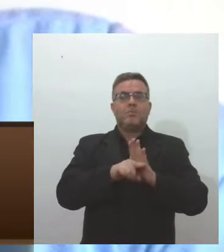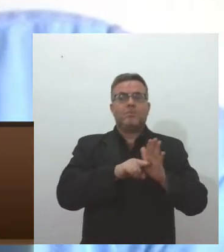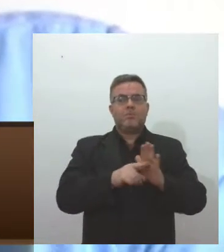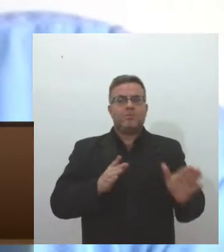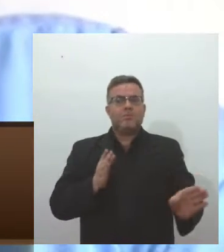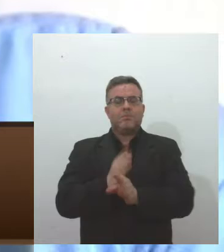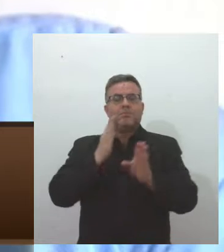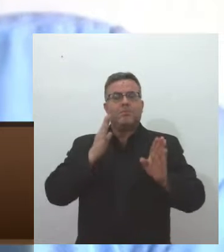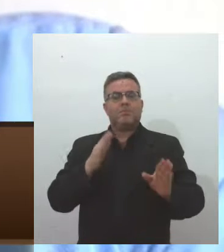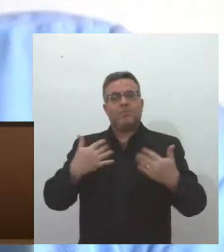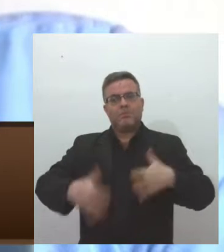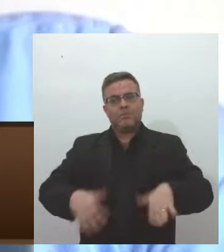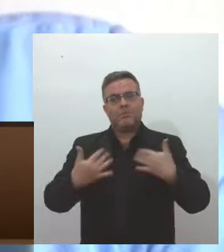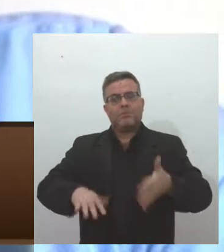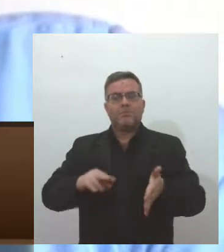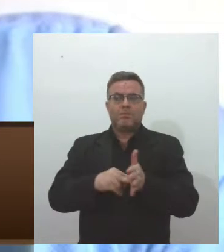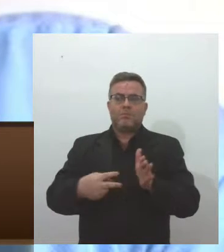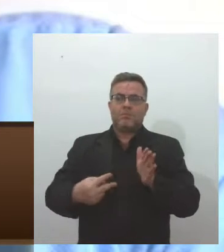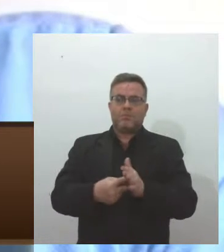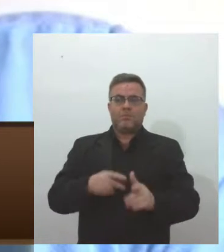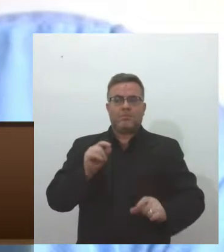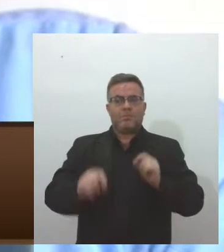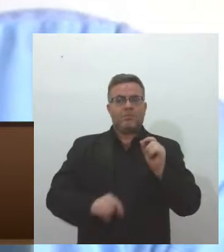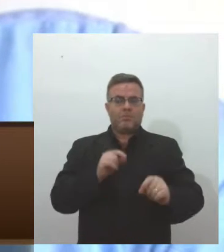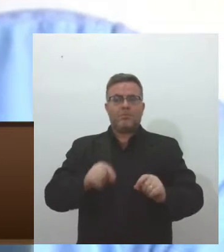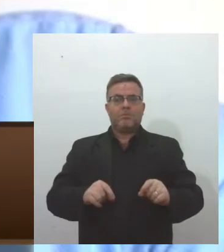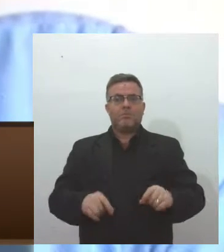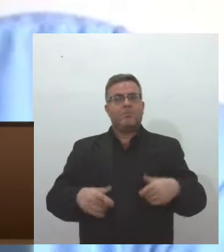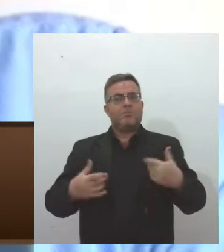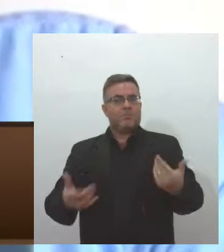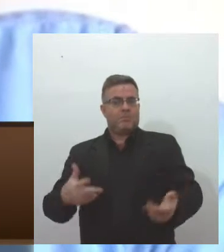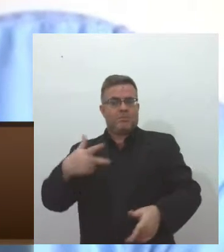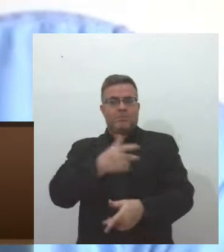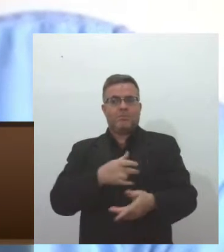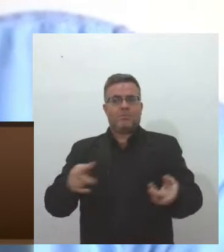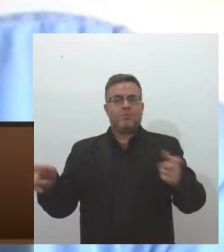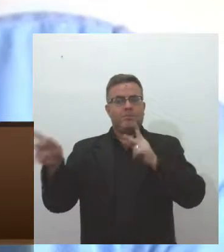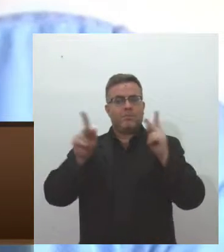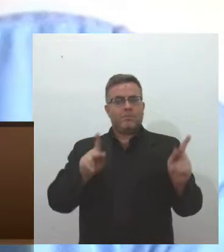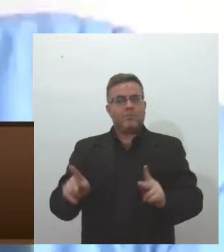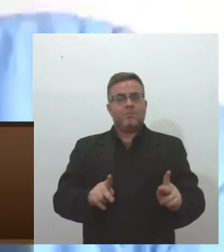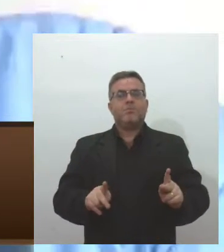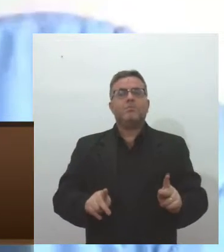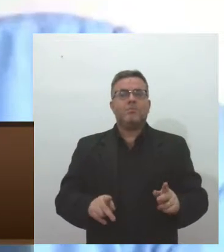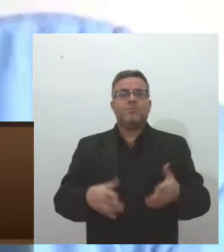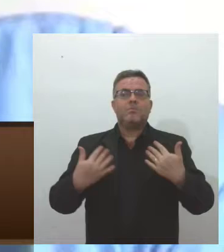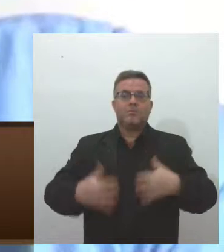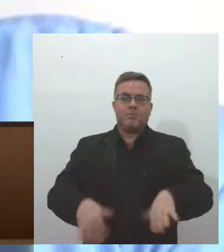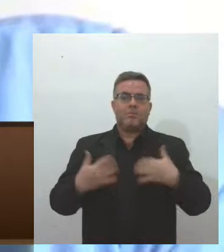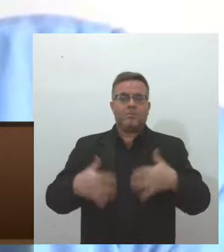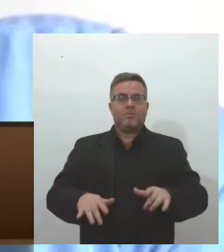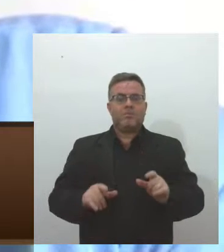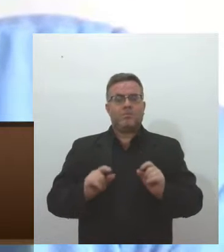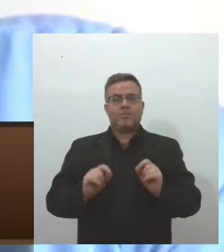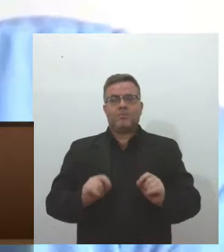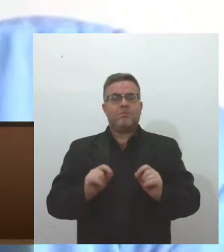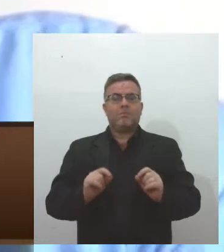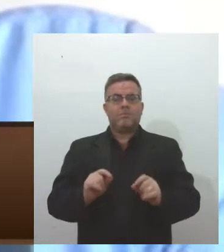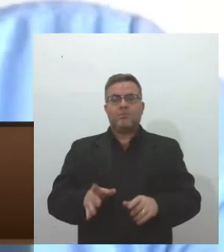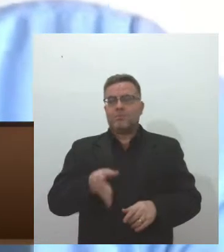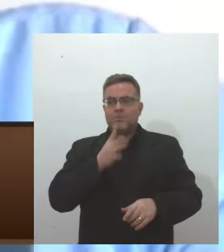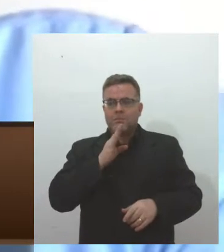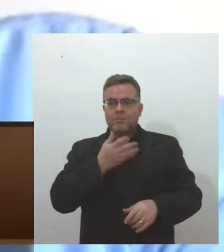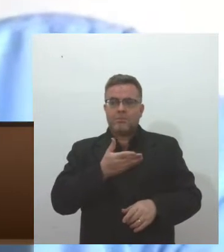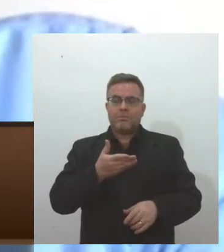ampliação significativa dos índices de vacinação, os índices, né, da doença, eles caíram